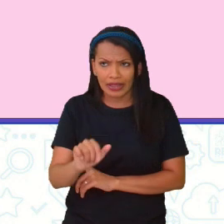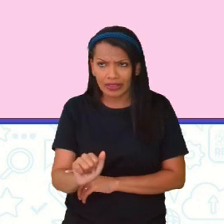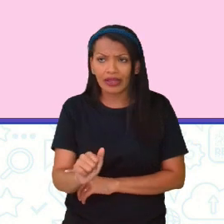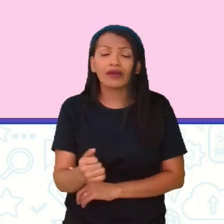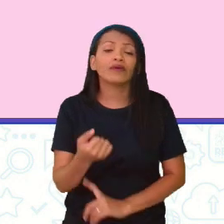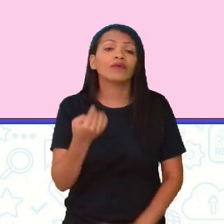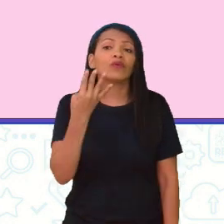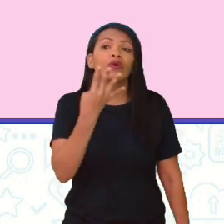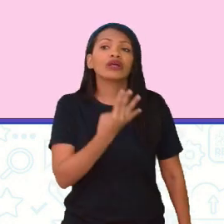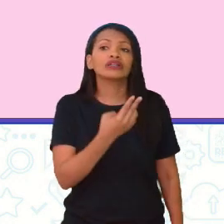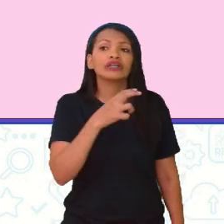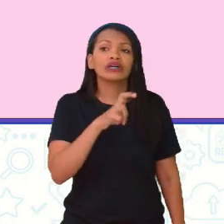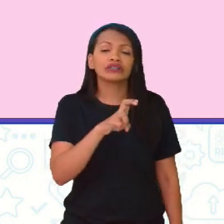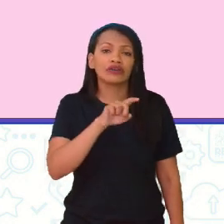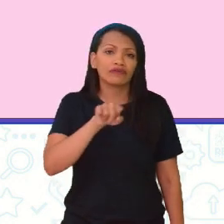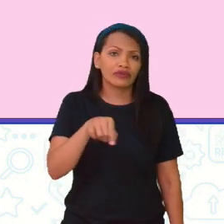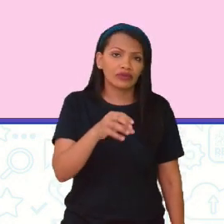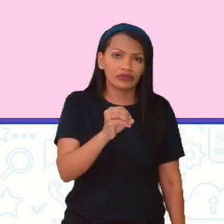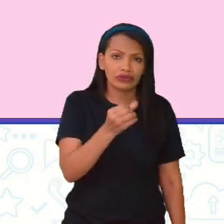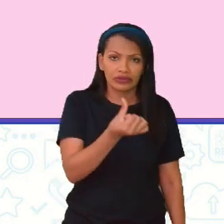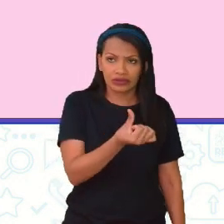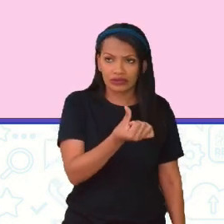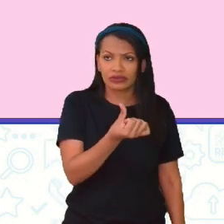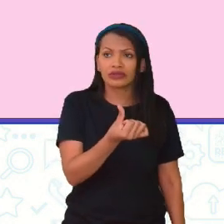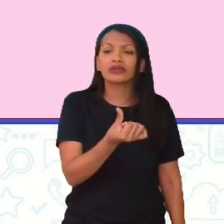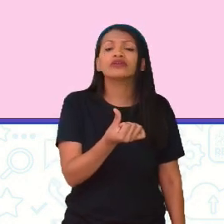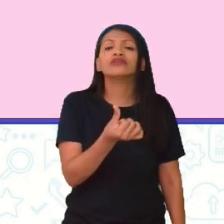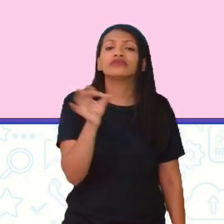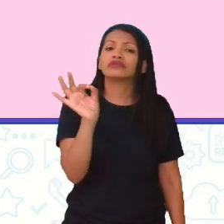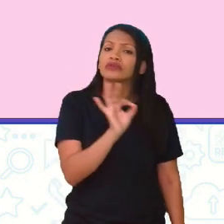45,06%. Mas perceba que quando eu somo com